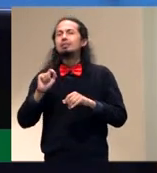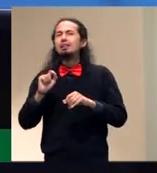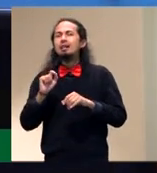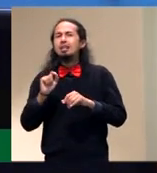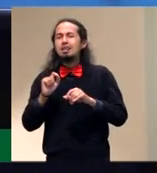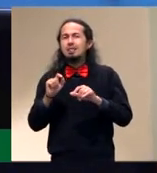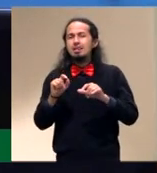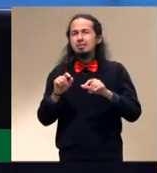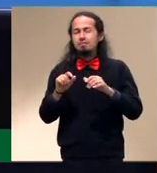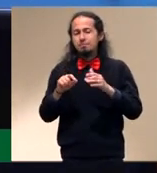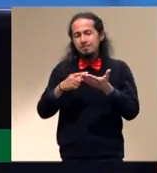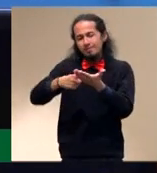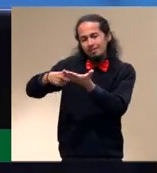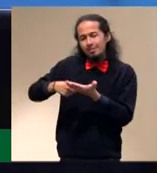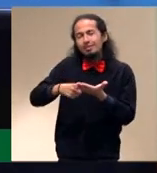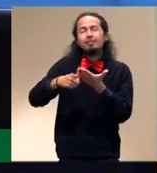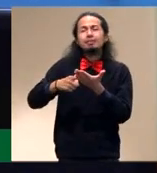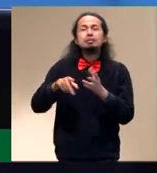especificidade,